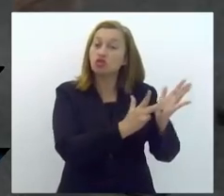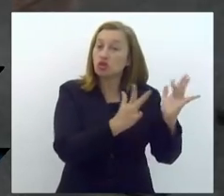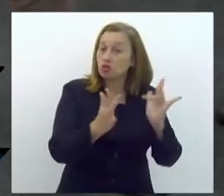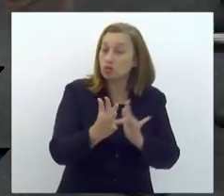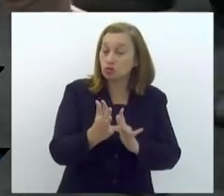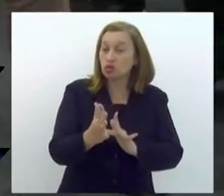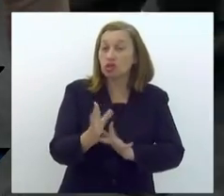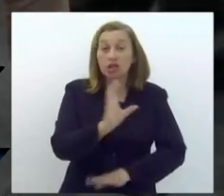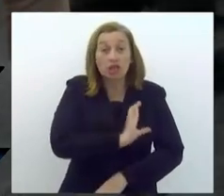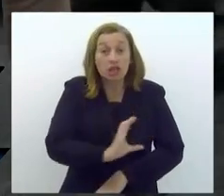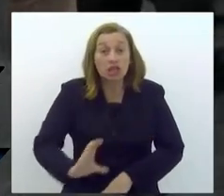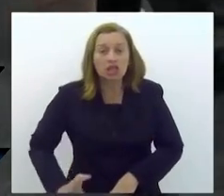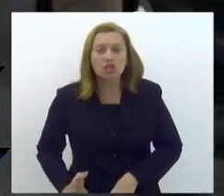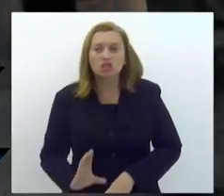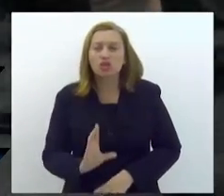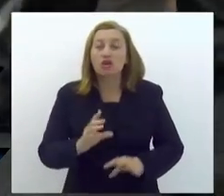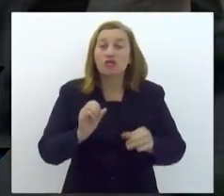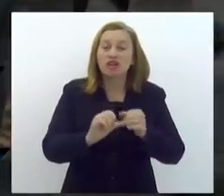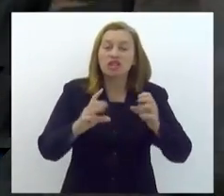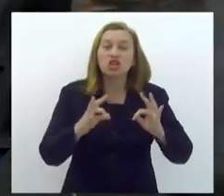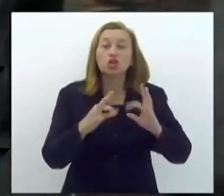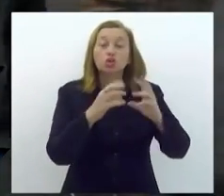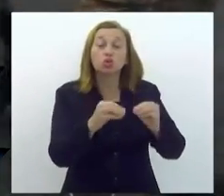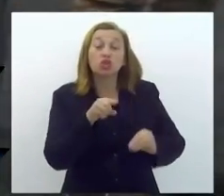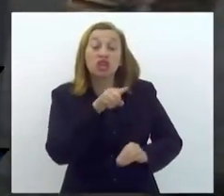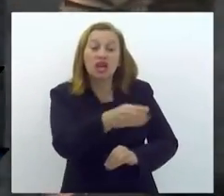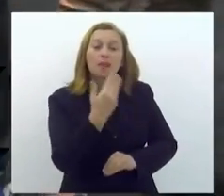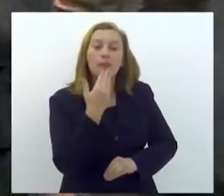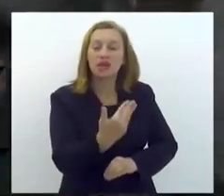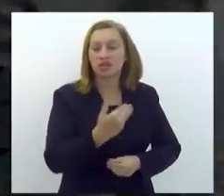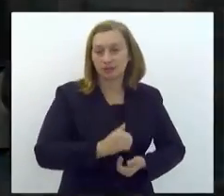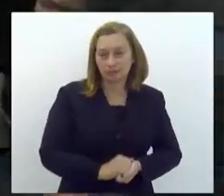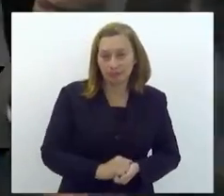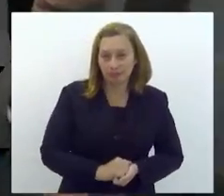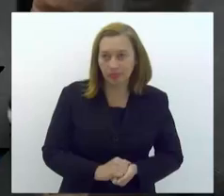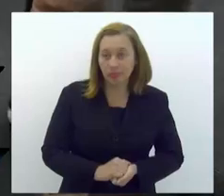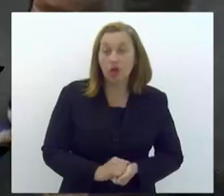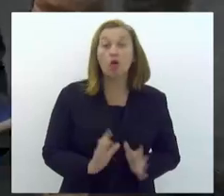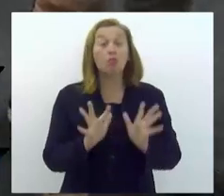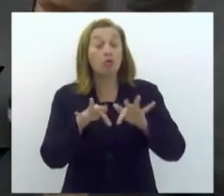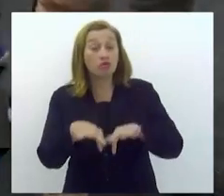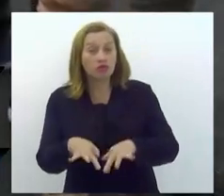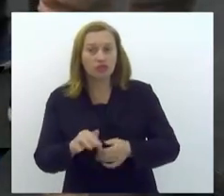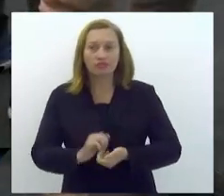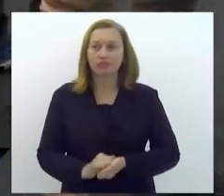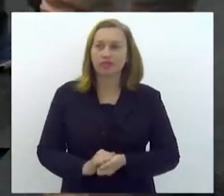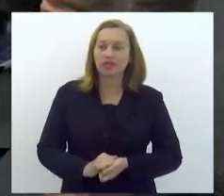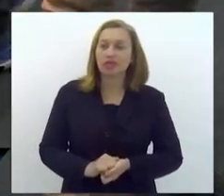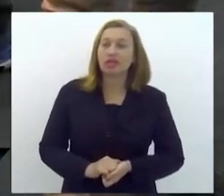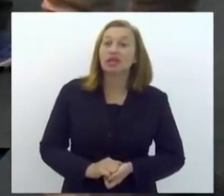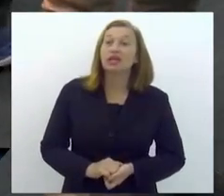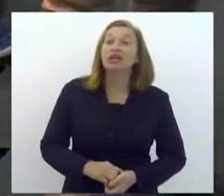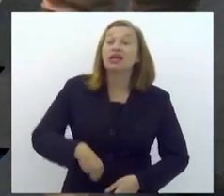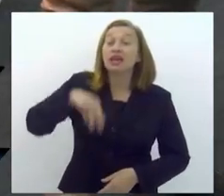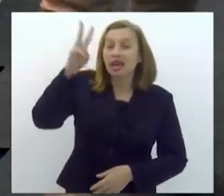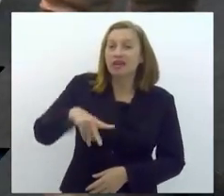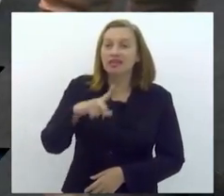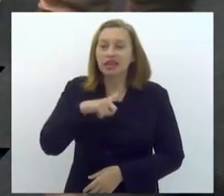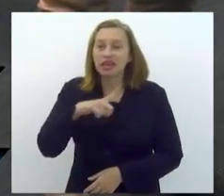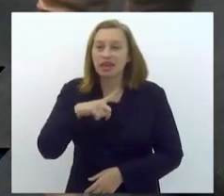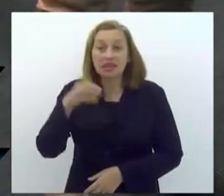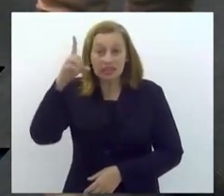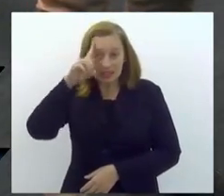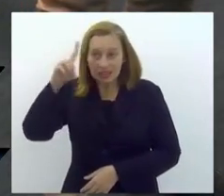dizendo fazei tudo o que ele vos disser por fim quem tem a Deus como pai